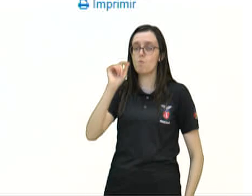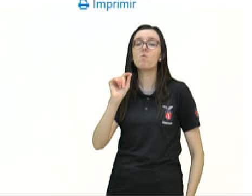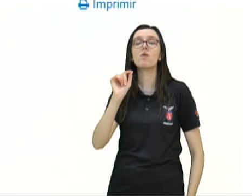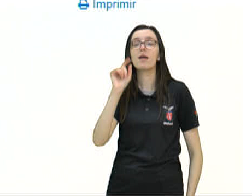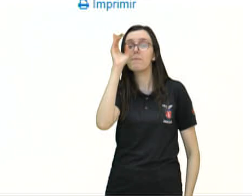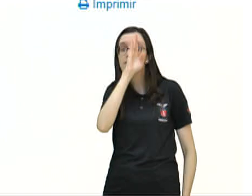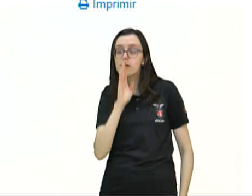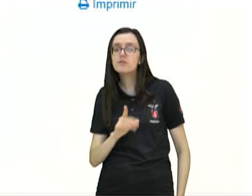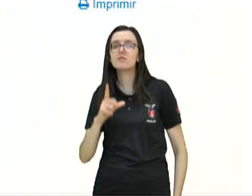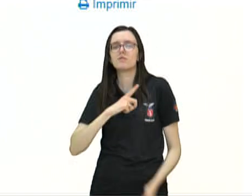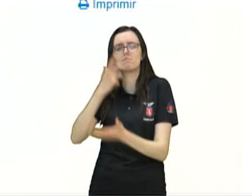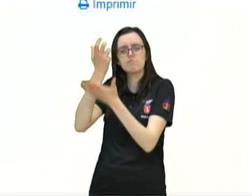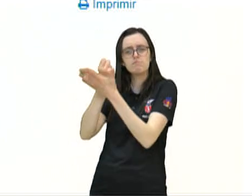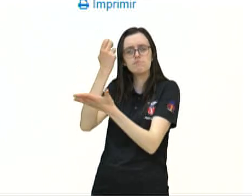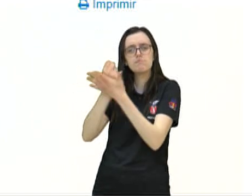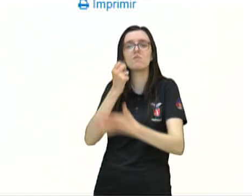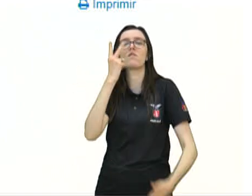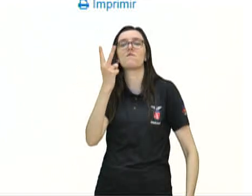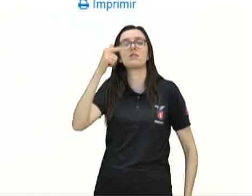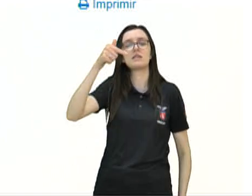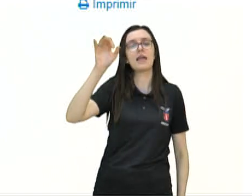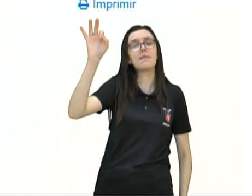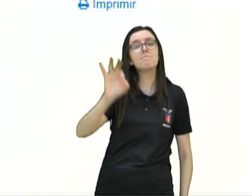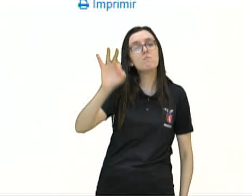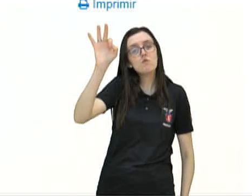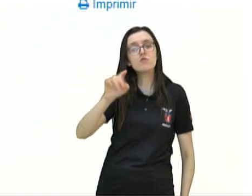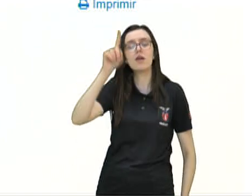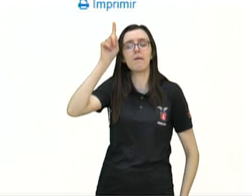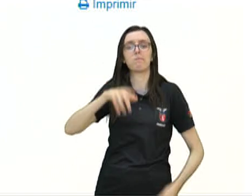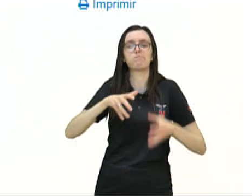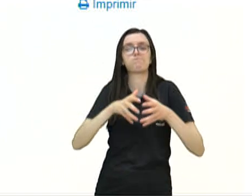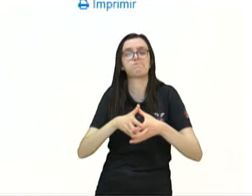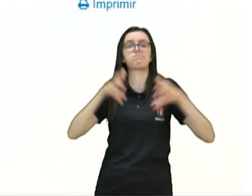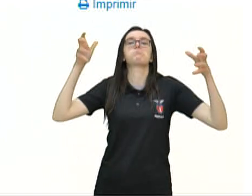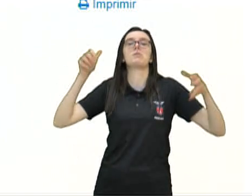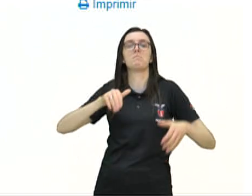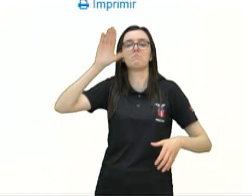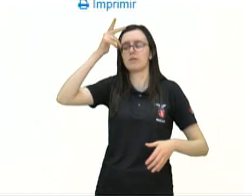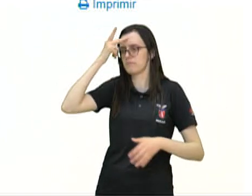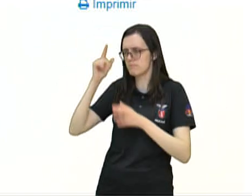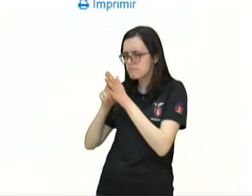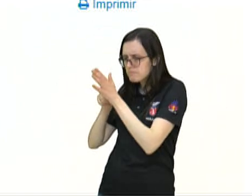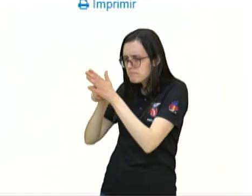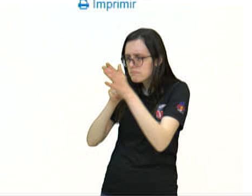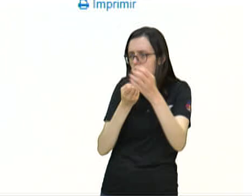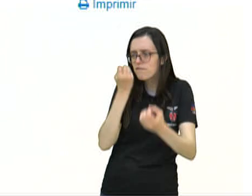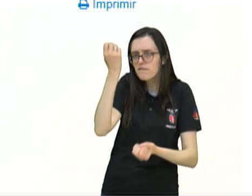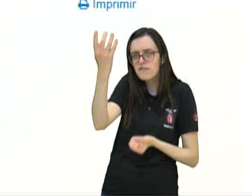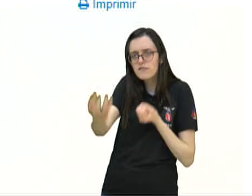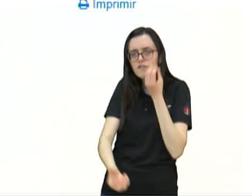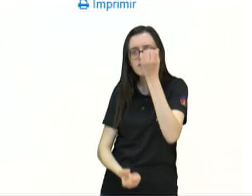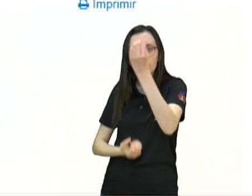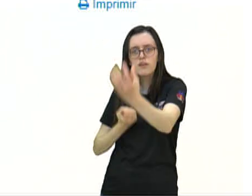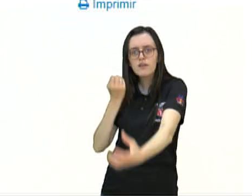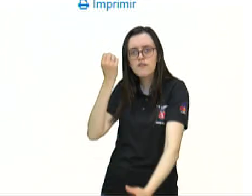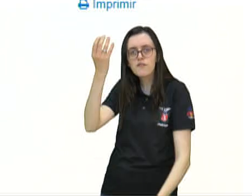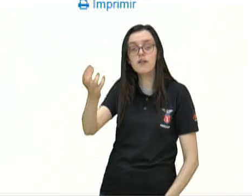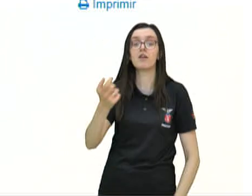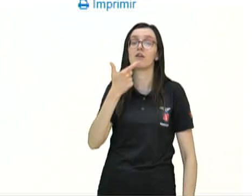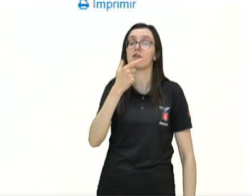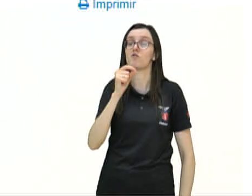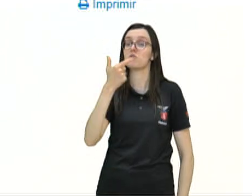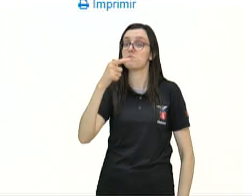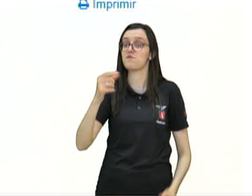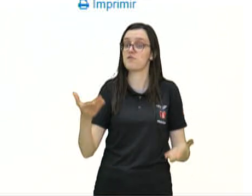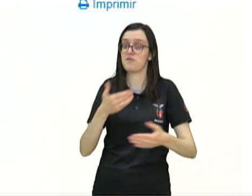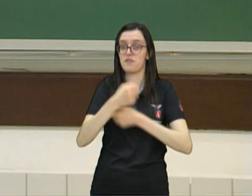Brasil registra 27% de crescimento nas buscas globais por viagens para 2020.